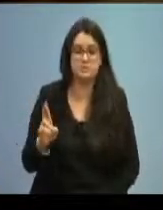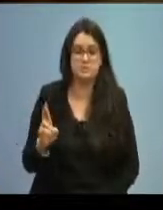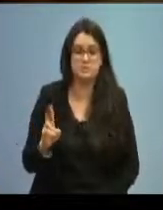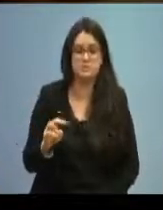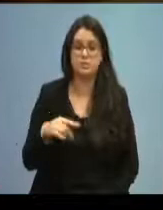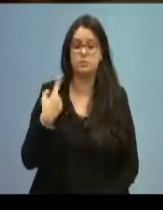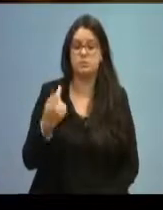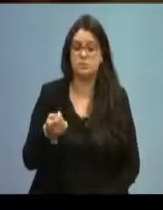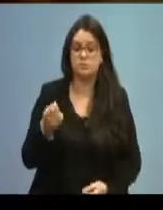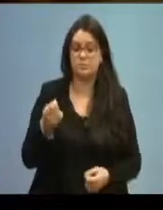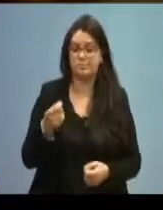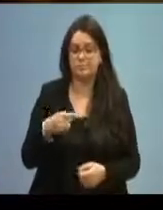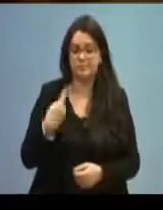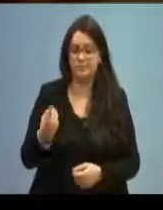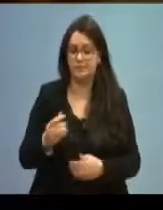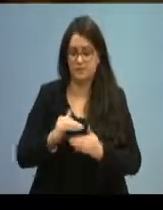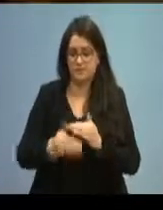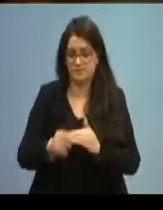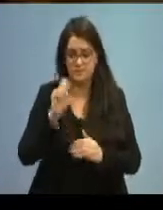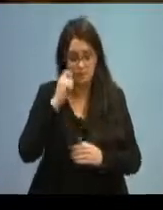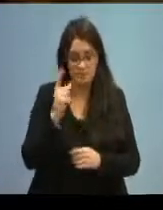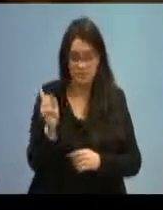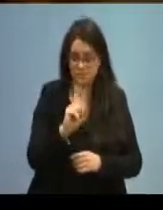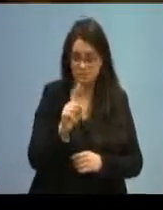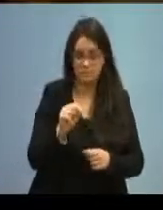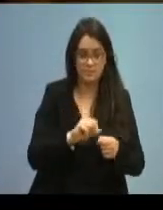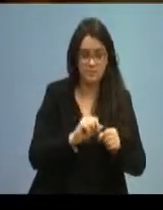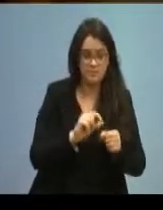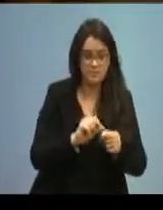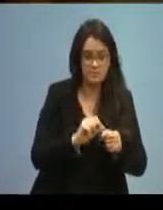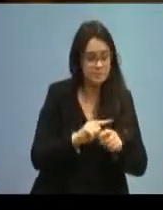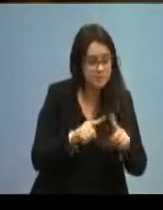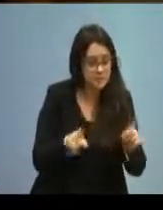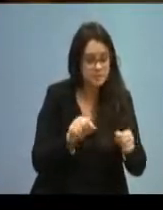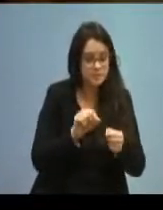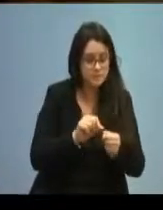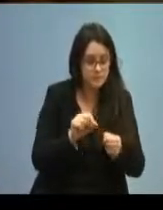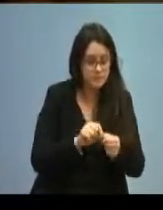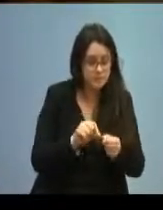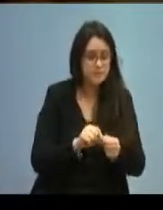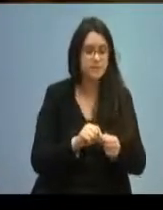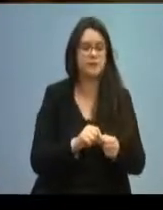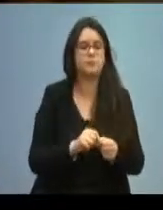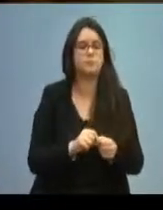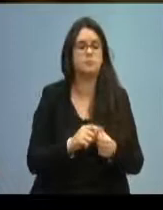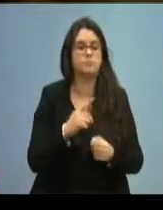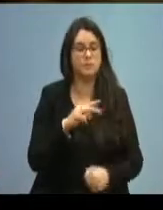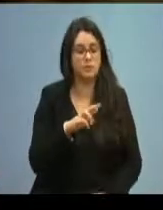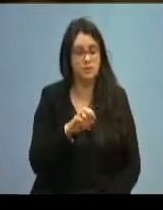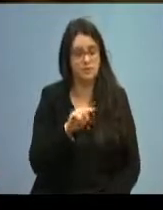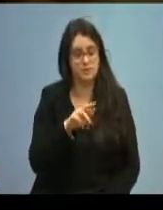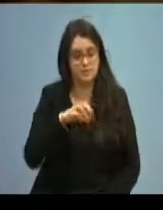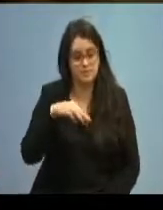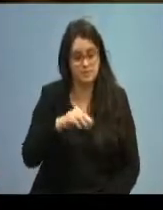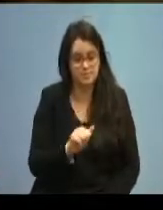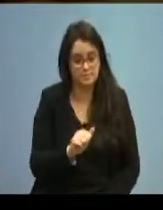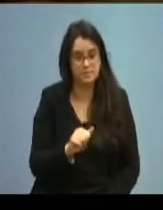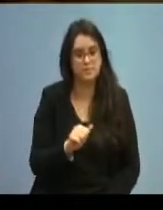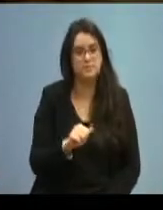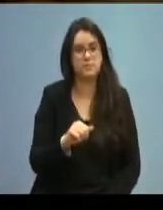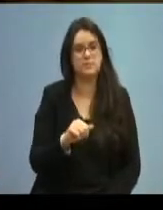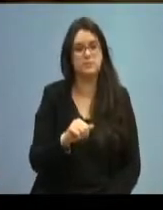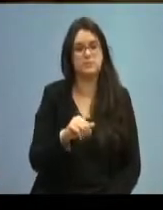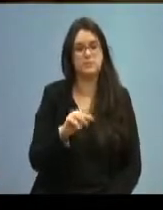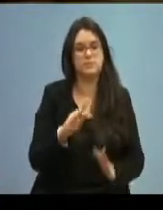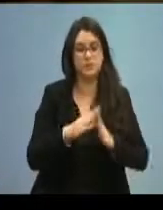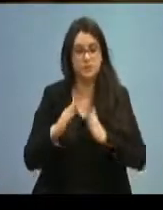gente pudesse fazer um programa de habitação social, 100 milhões de reais, vereador Celso, vereador Erário. Foi pego um empréstimo para isso.